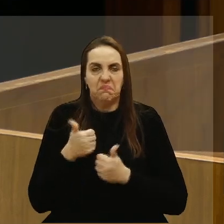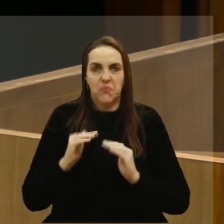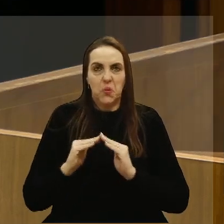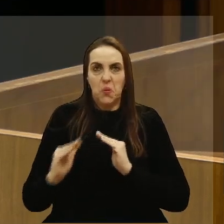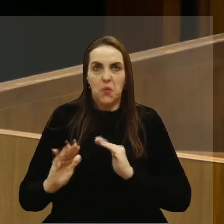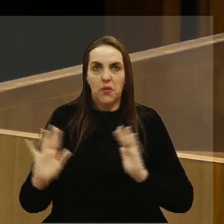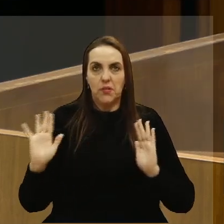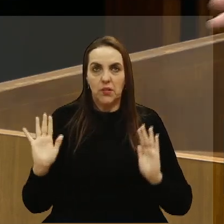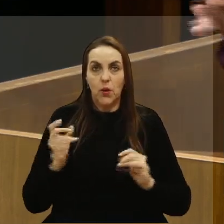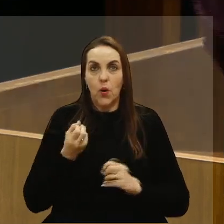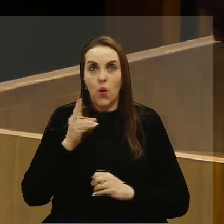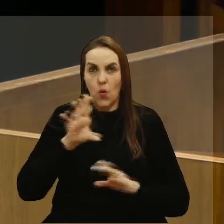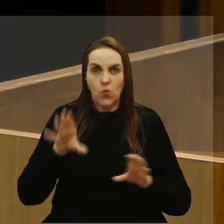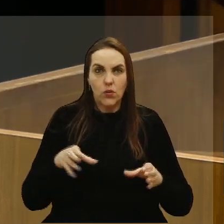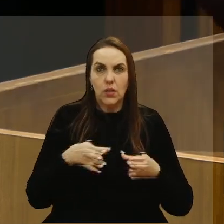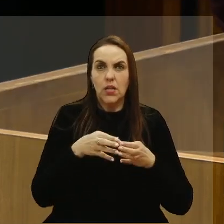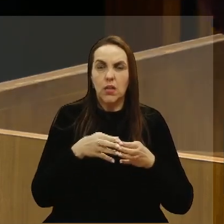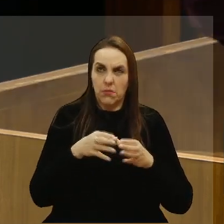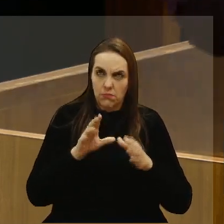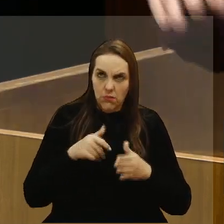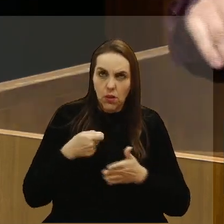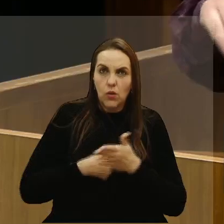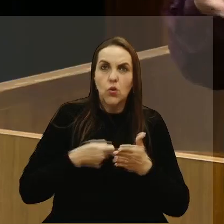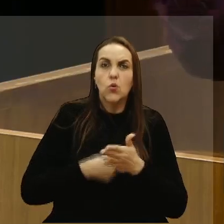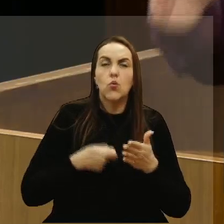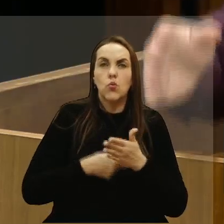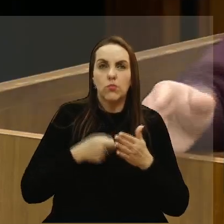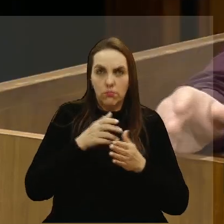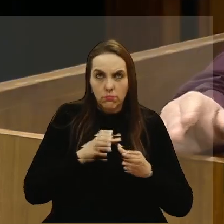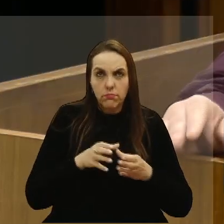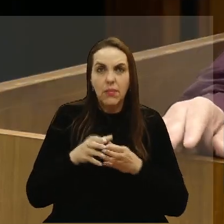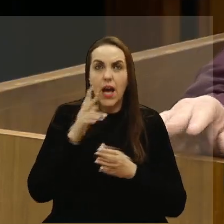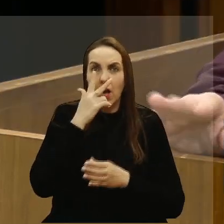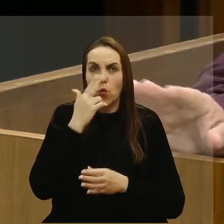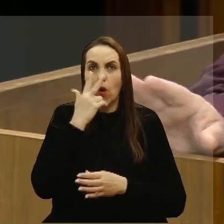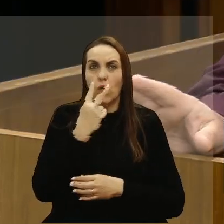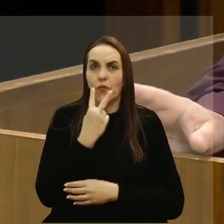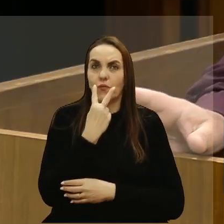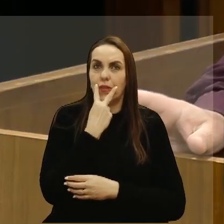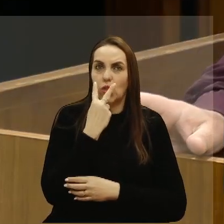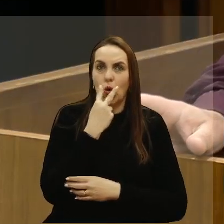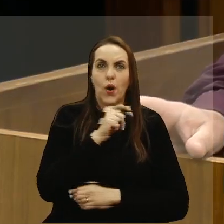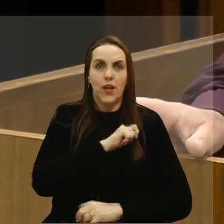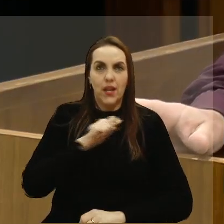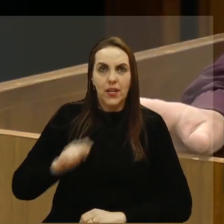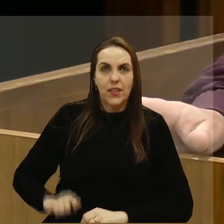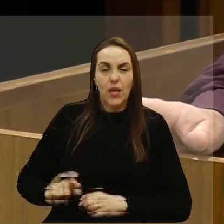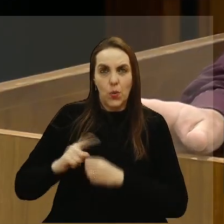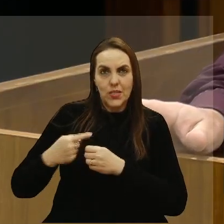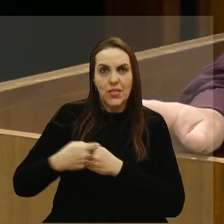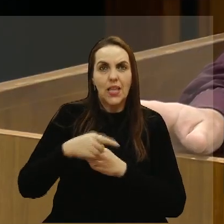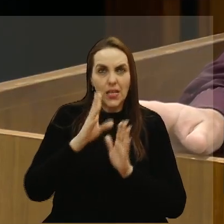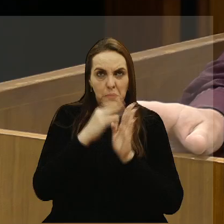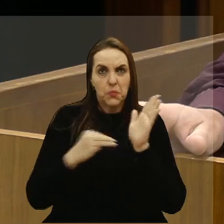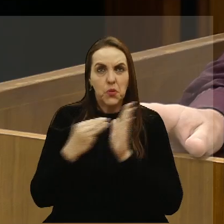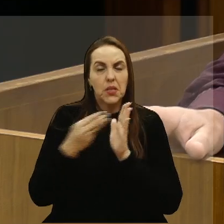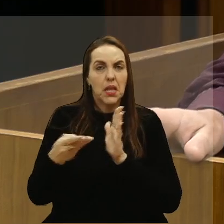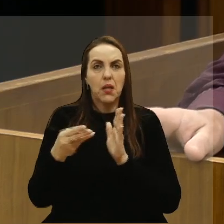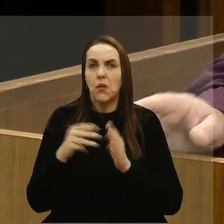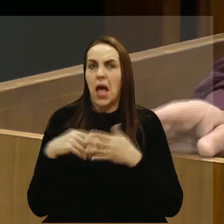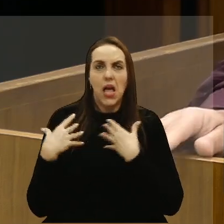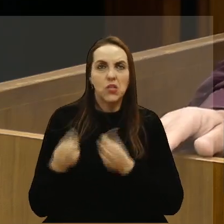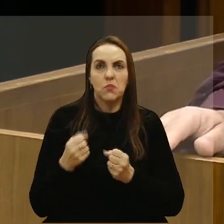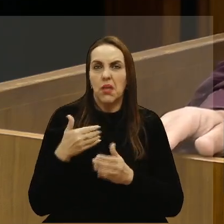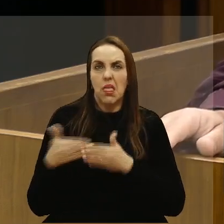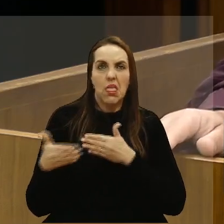gente monta uma equipe que vai para frente, como o município de Vitória, Naninideu, e outros são exemplo, ou senão a gente não assume. Assumir meia boca não é comigo.